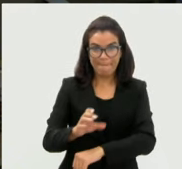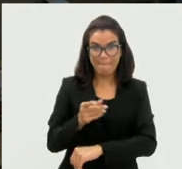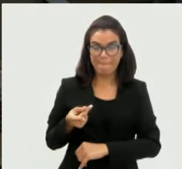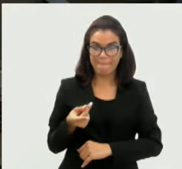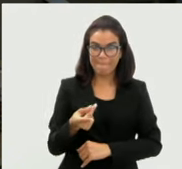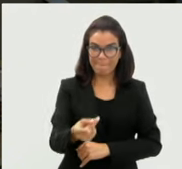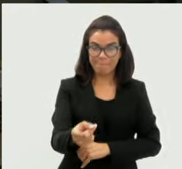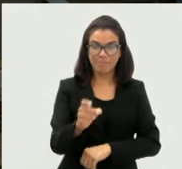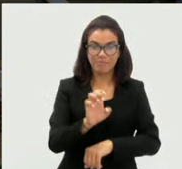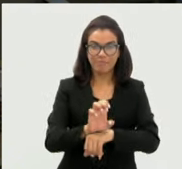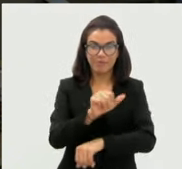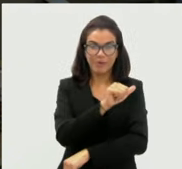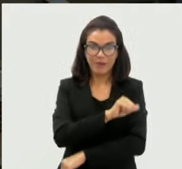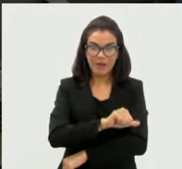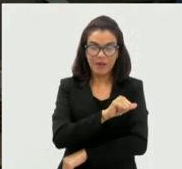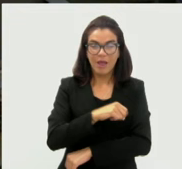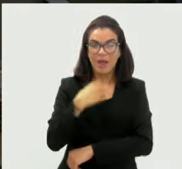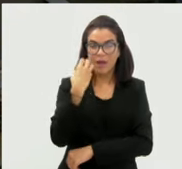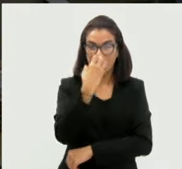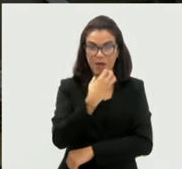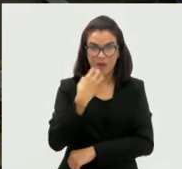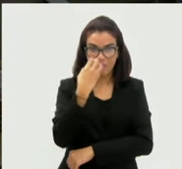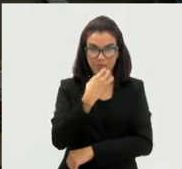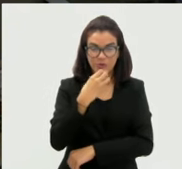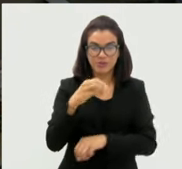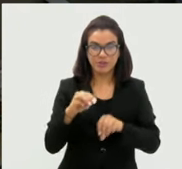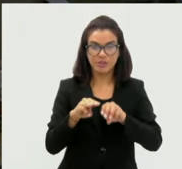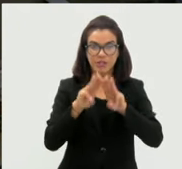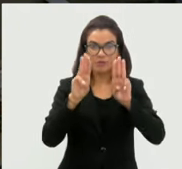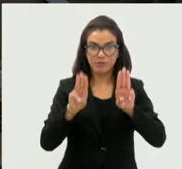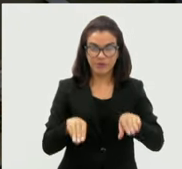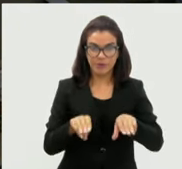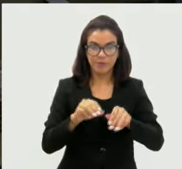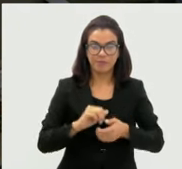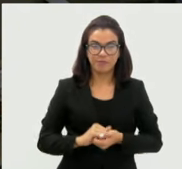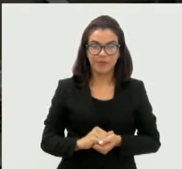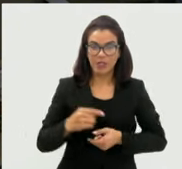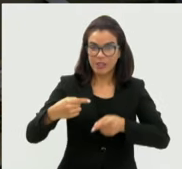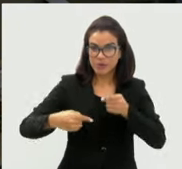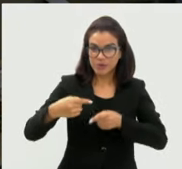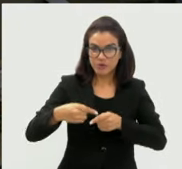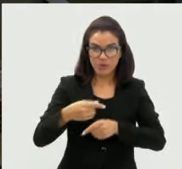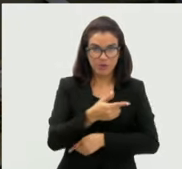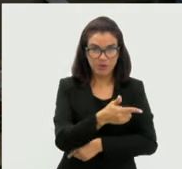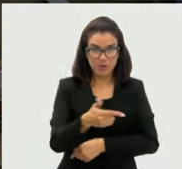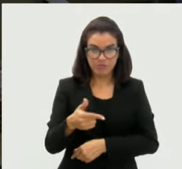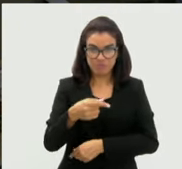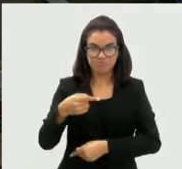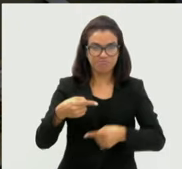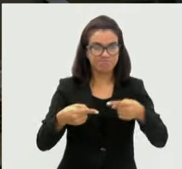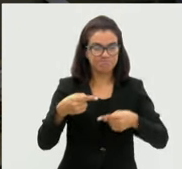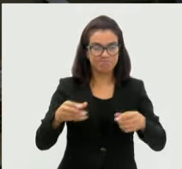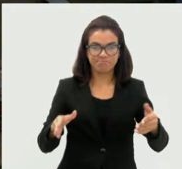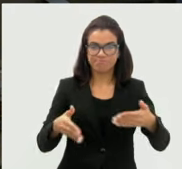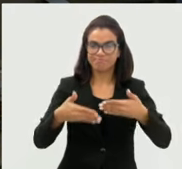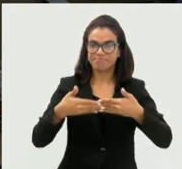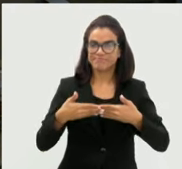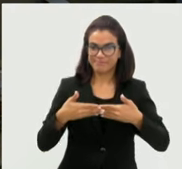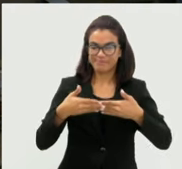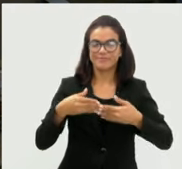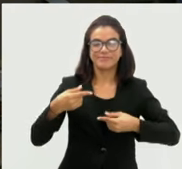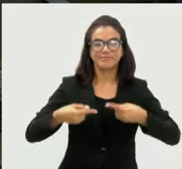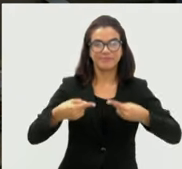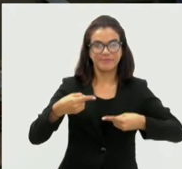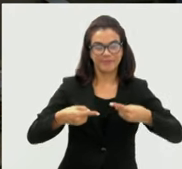Rio de Janeiro a música no museu. Em discussão, não havendo quem queira discutir, encerrada